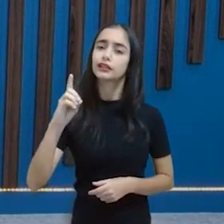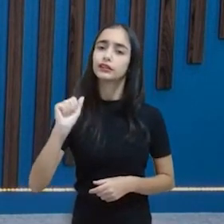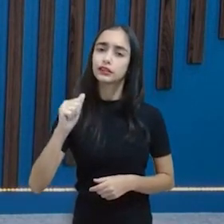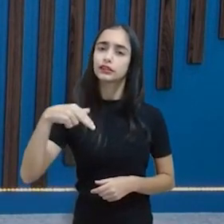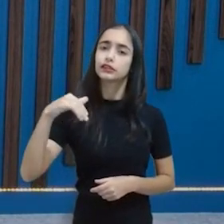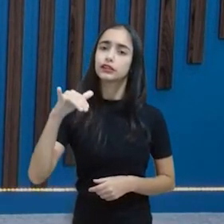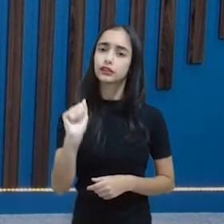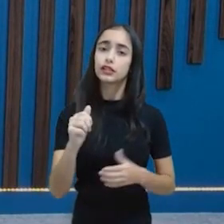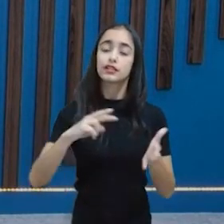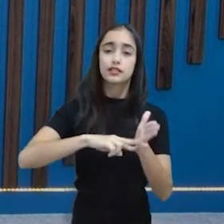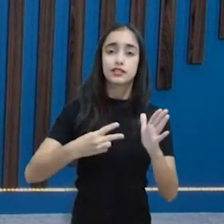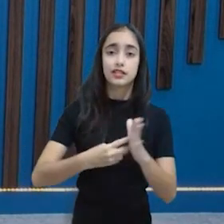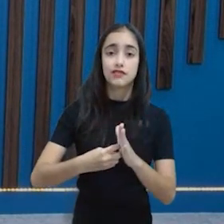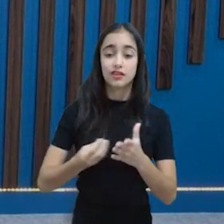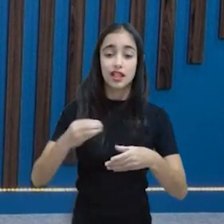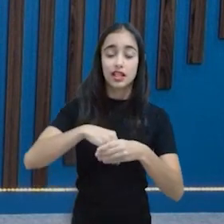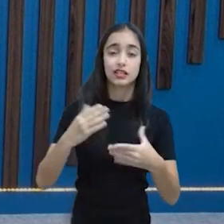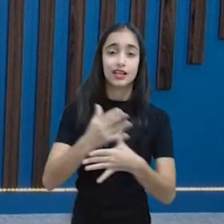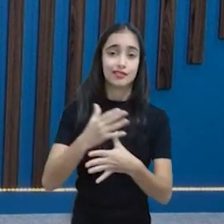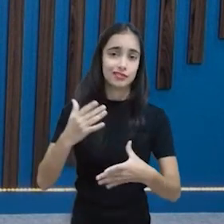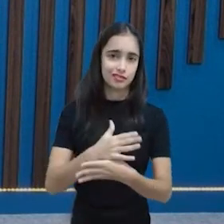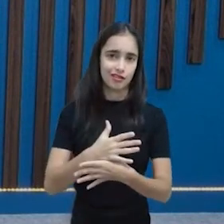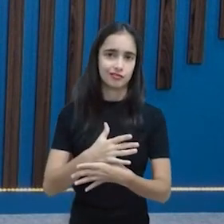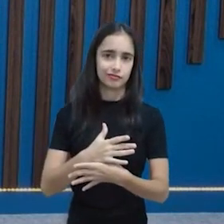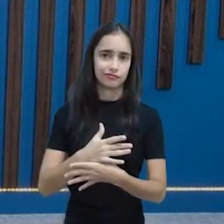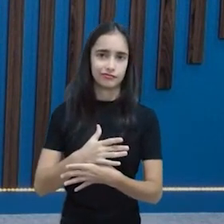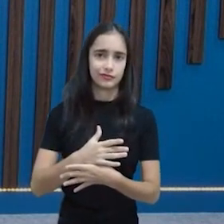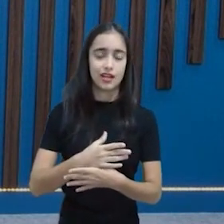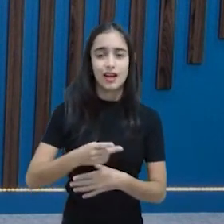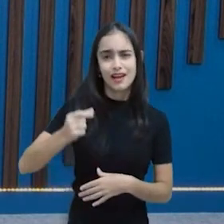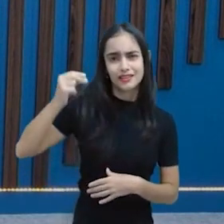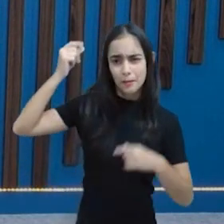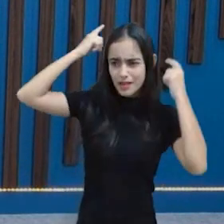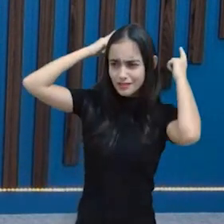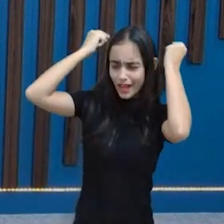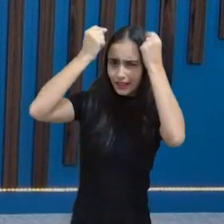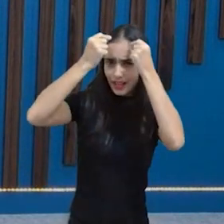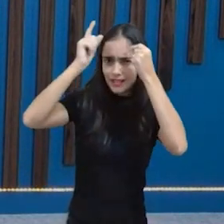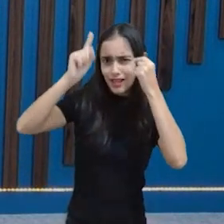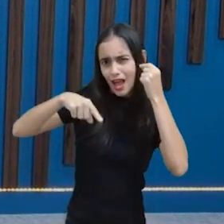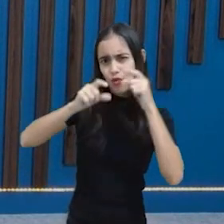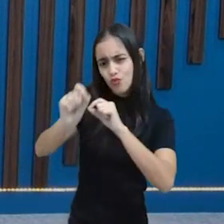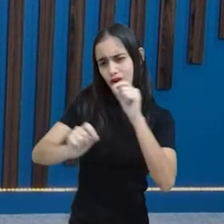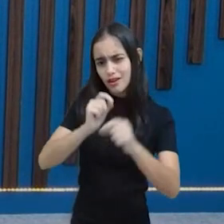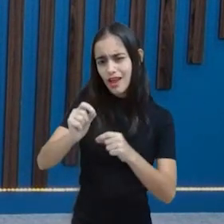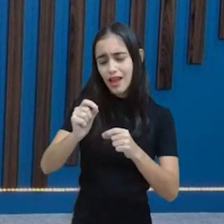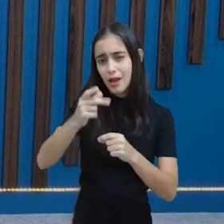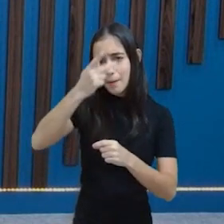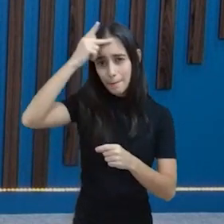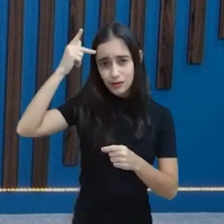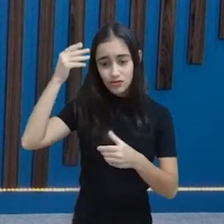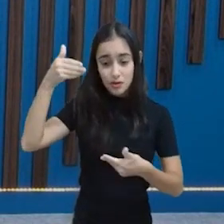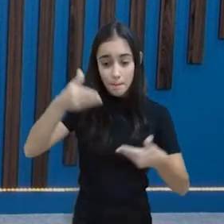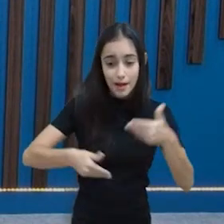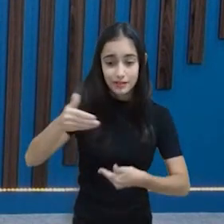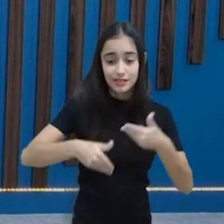Que resgata lá o processo da Grécia Antiga, né? Os cidadãos eram aqueles que participavam ativamente da política,